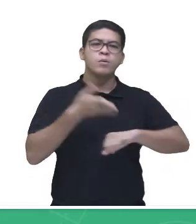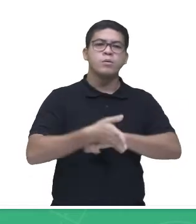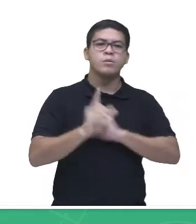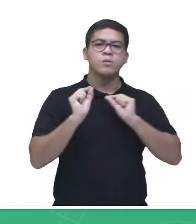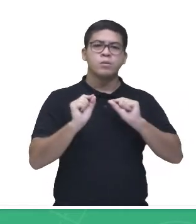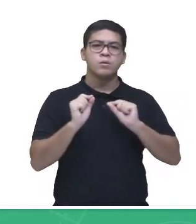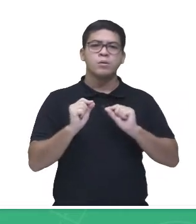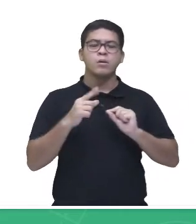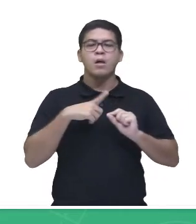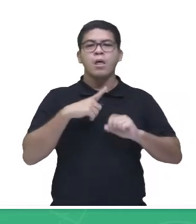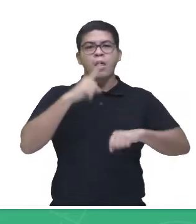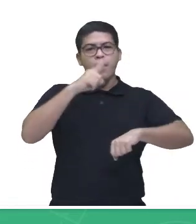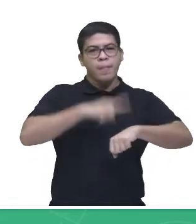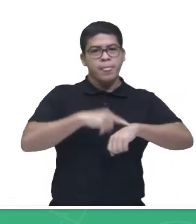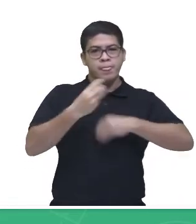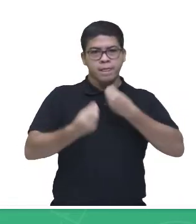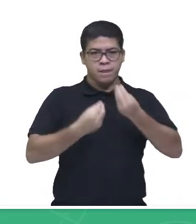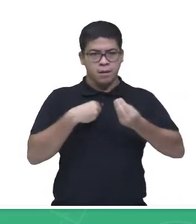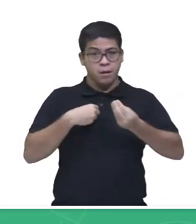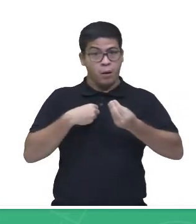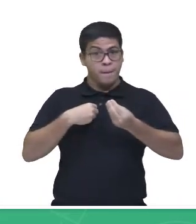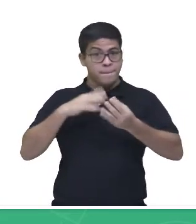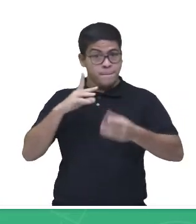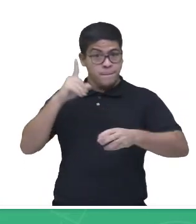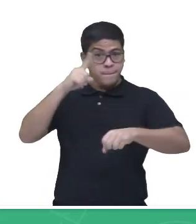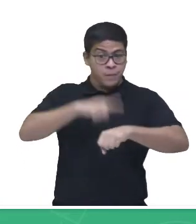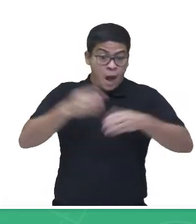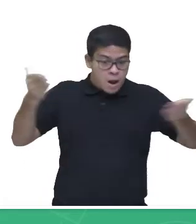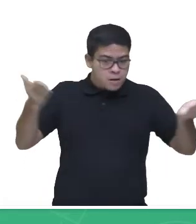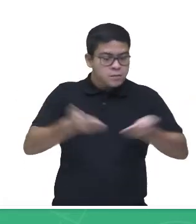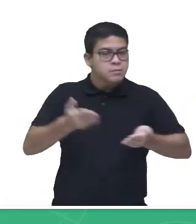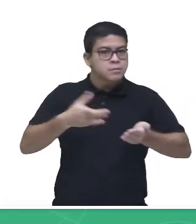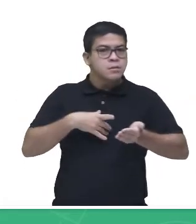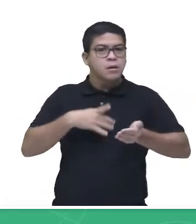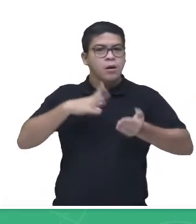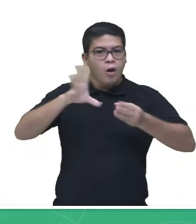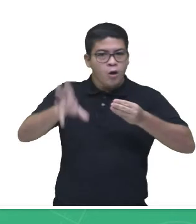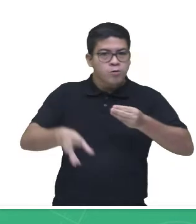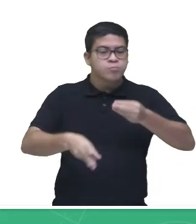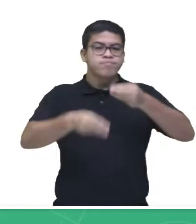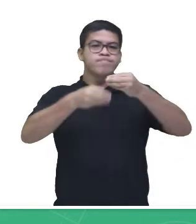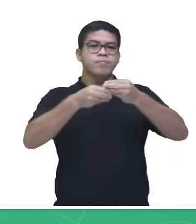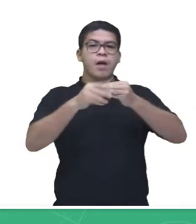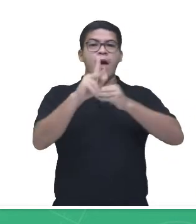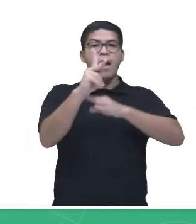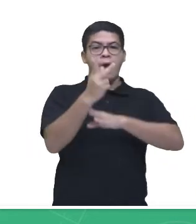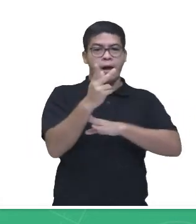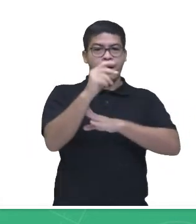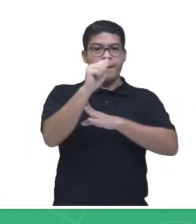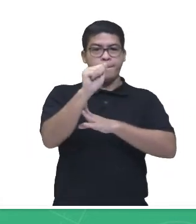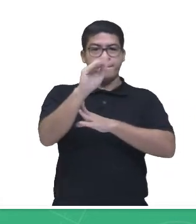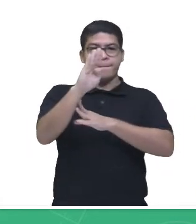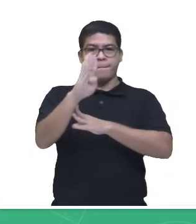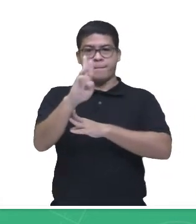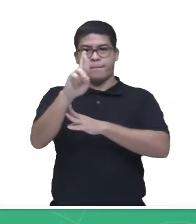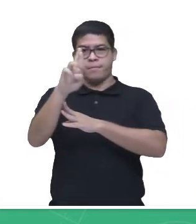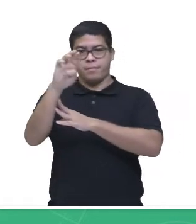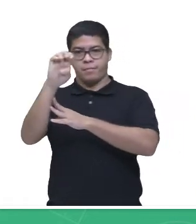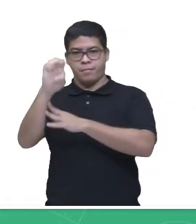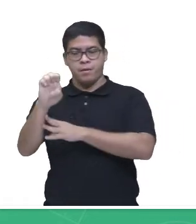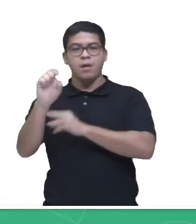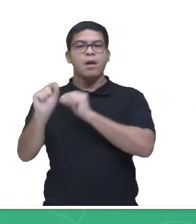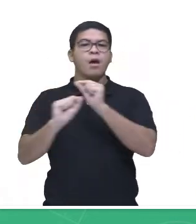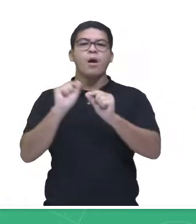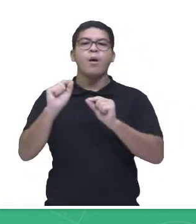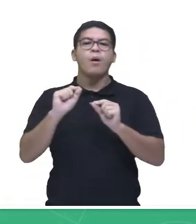compuesto se forma com el presente del verbo auxiliar haber e el particípio, tem que ser o